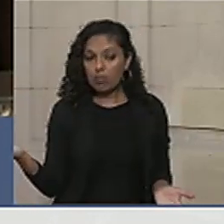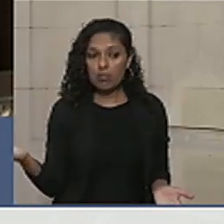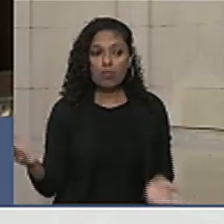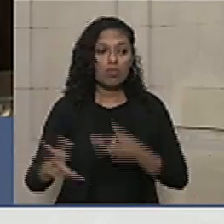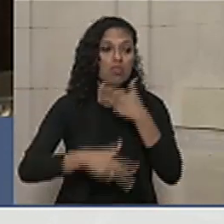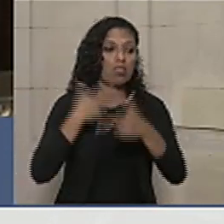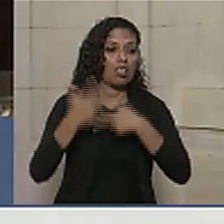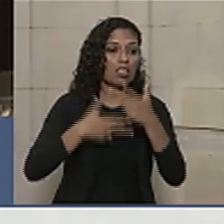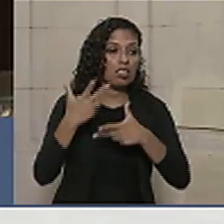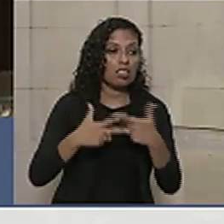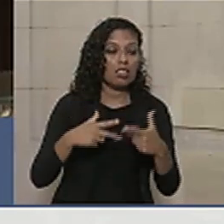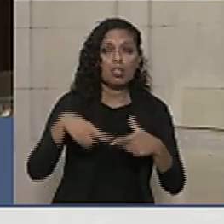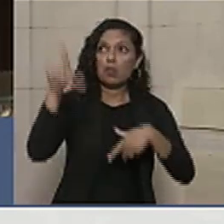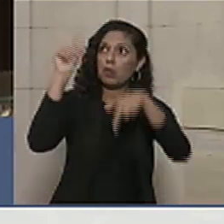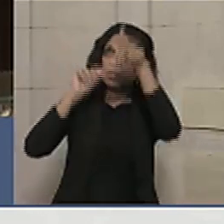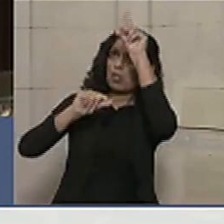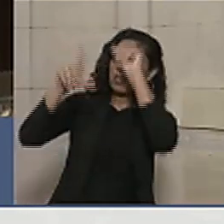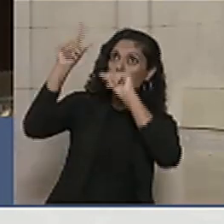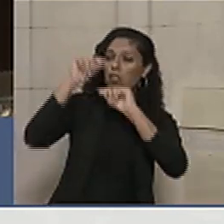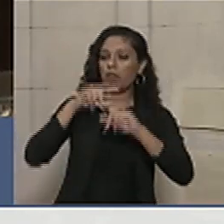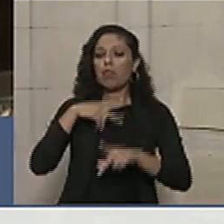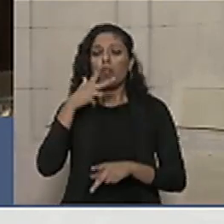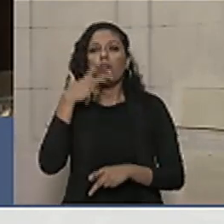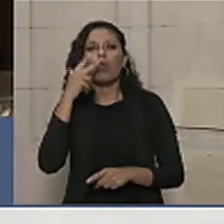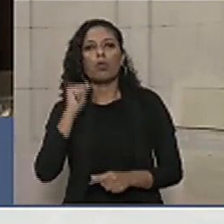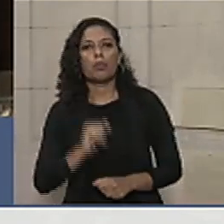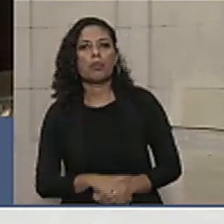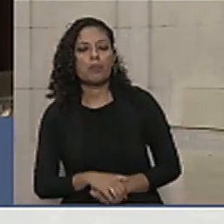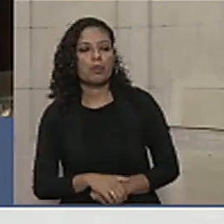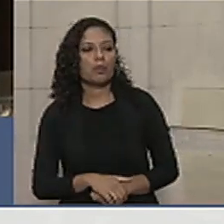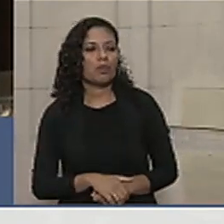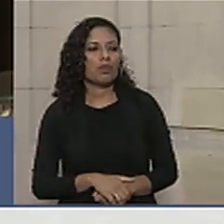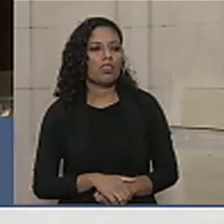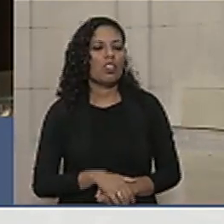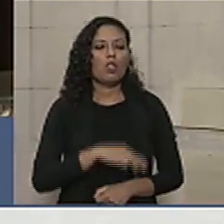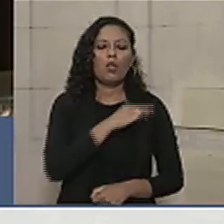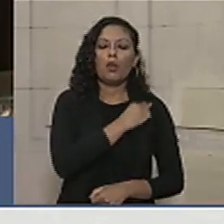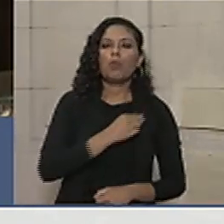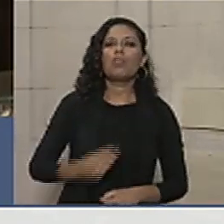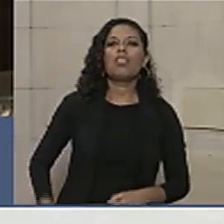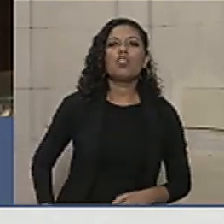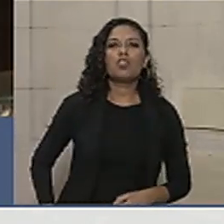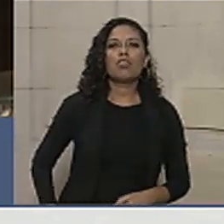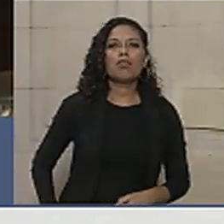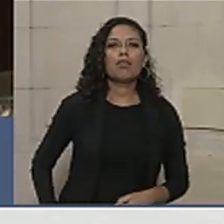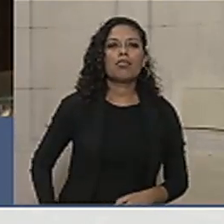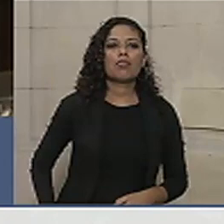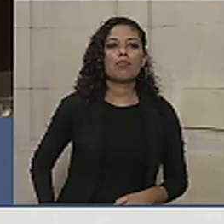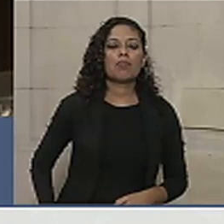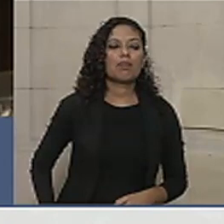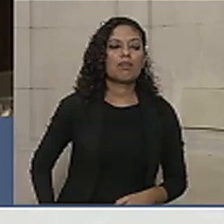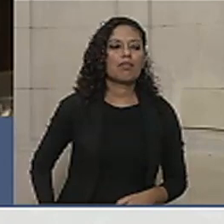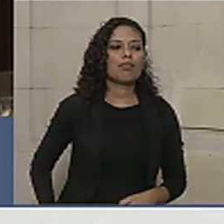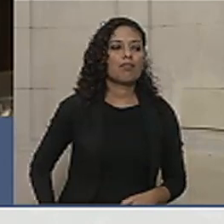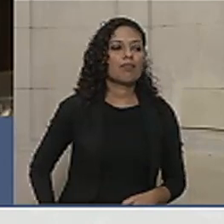exercitando essa atividade, dizer assim: o ministro